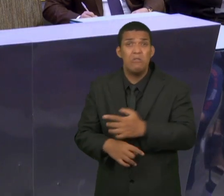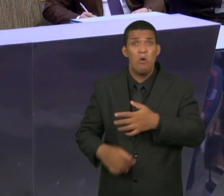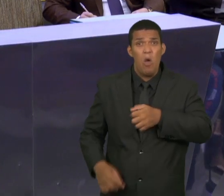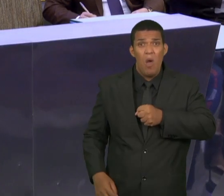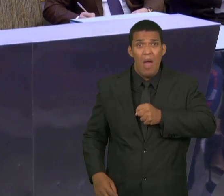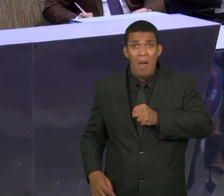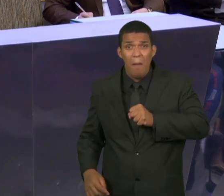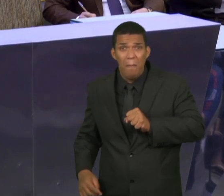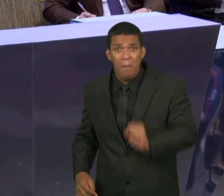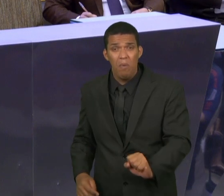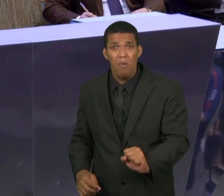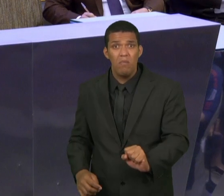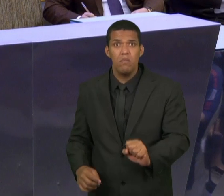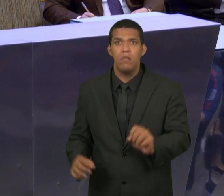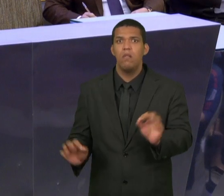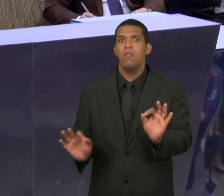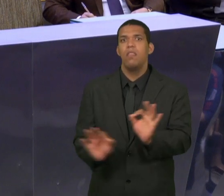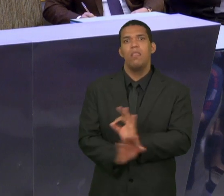naquela história.